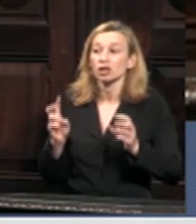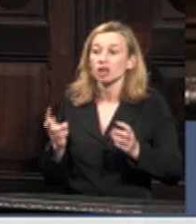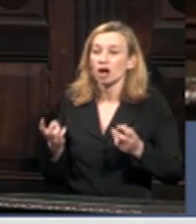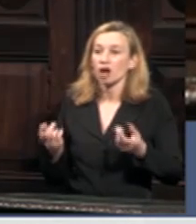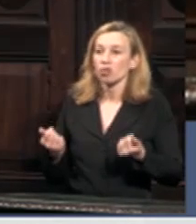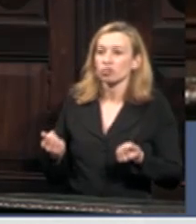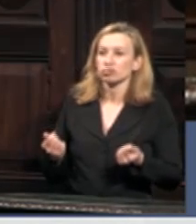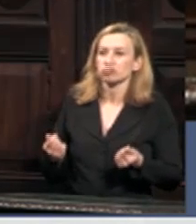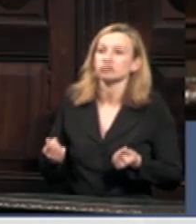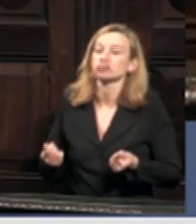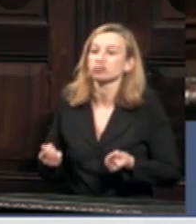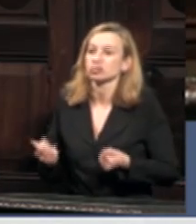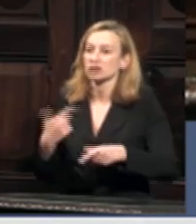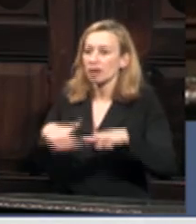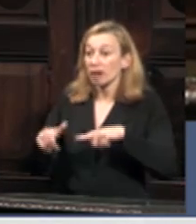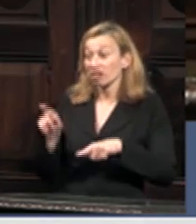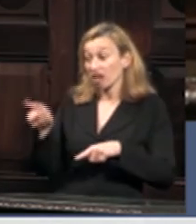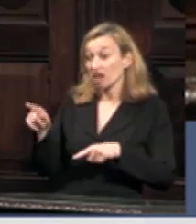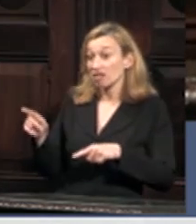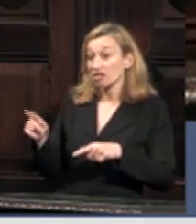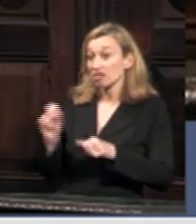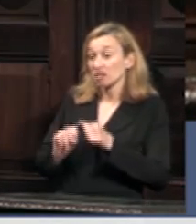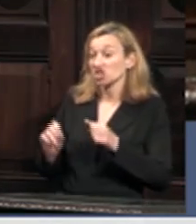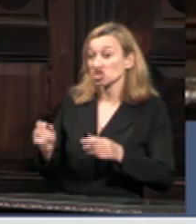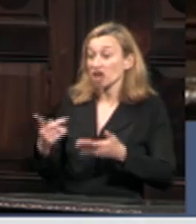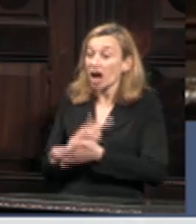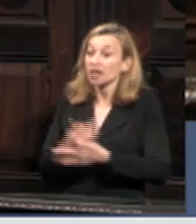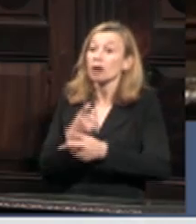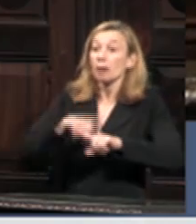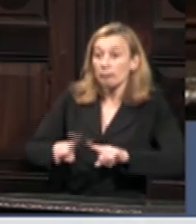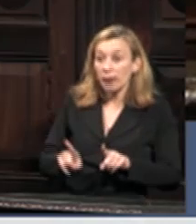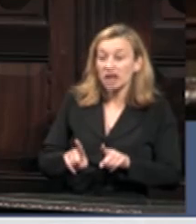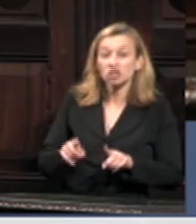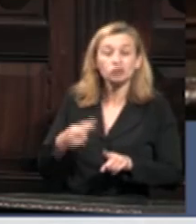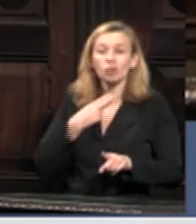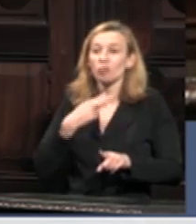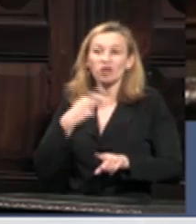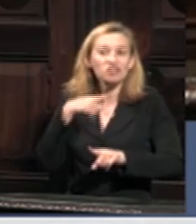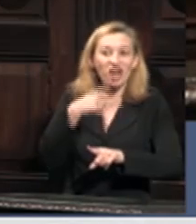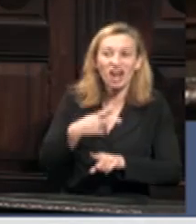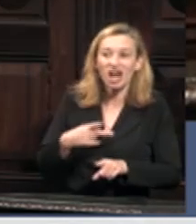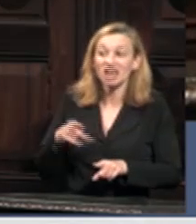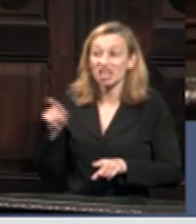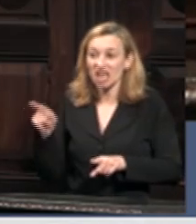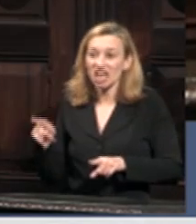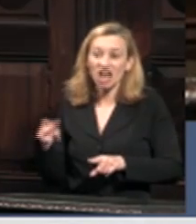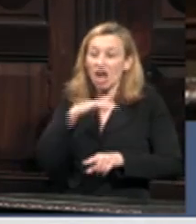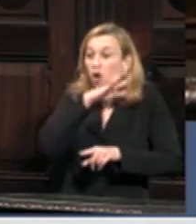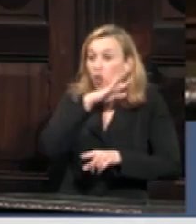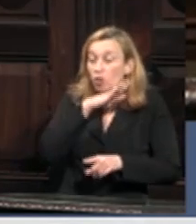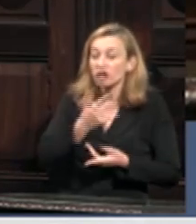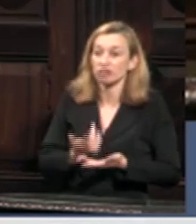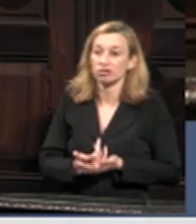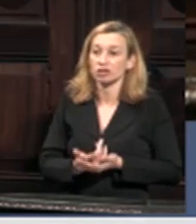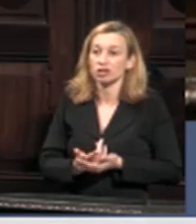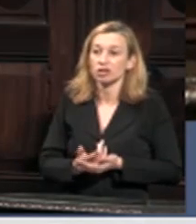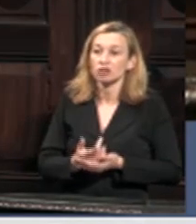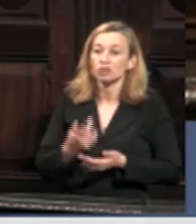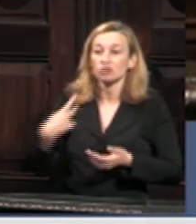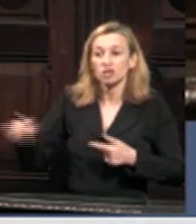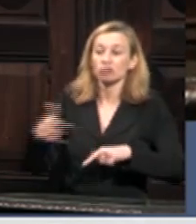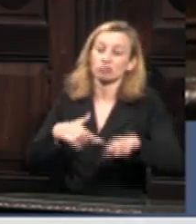de reconhecer que ele foi um bom prefeito para o Rio de Janeiro, que ele é um gestor preparado, capacitado e